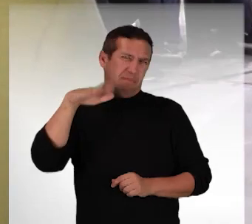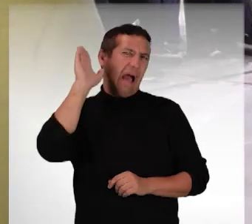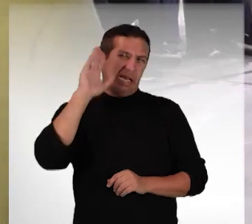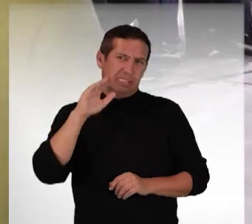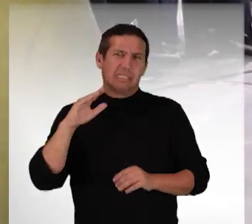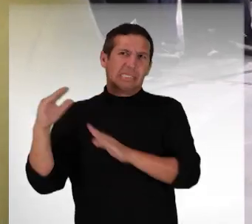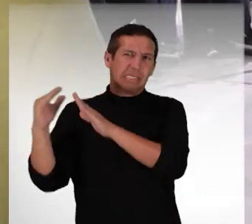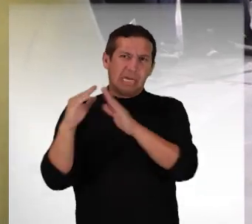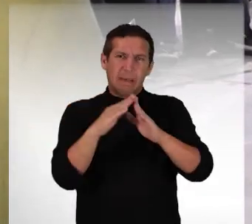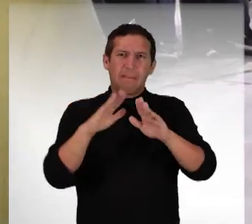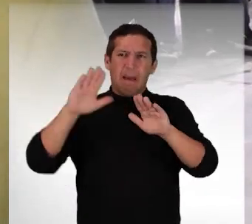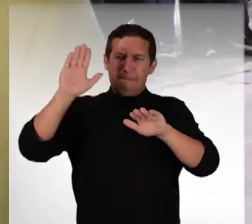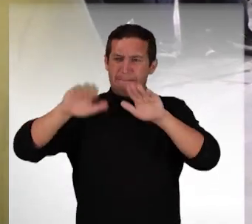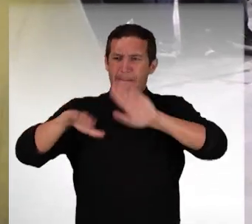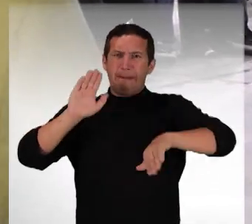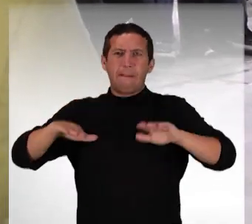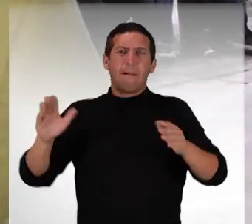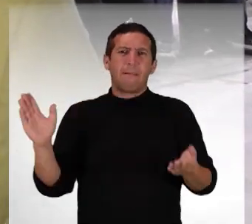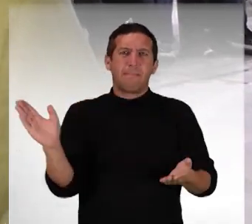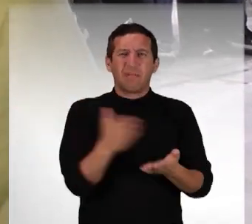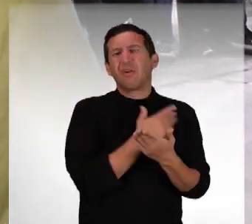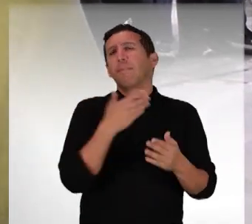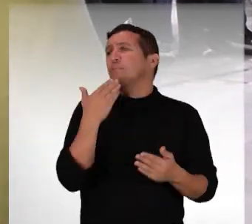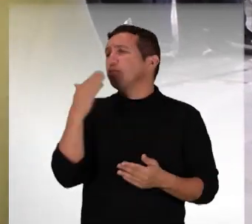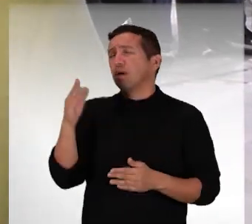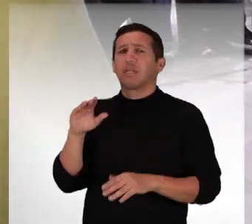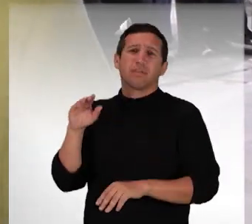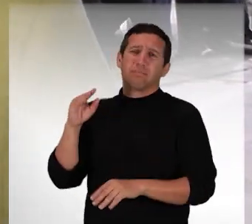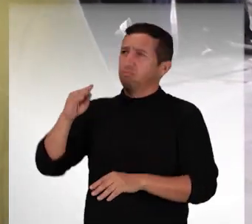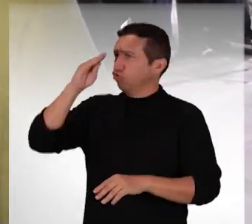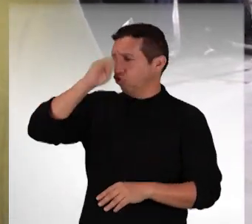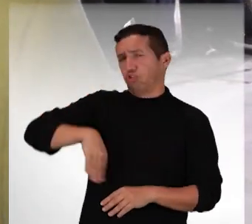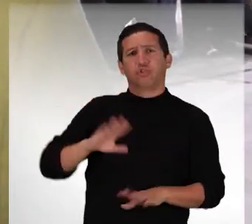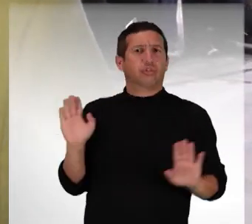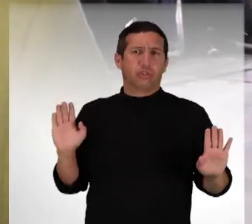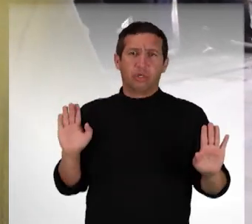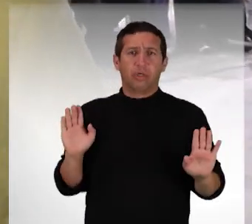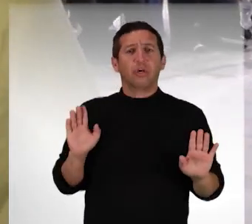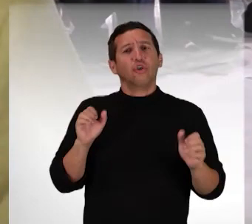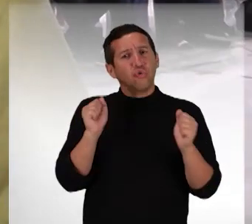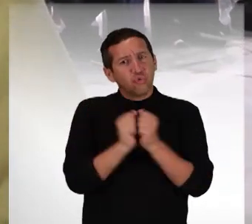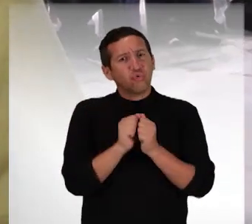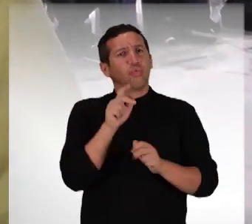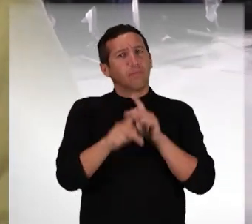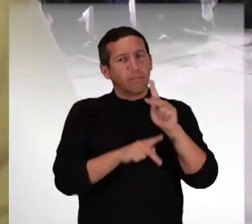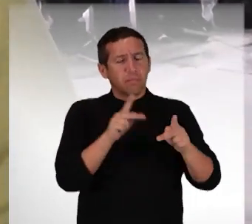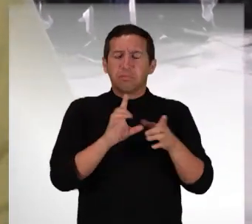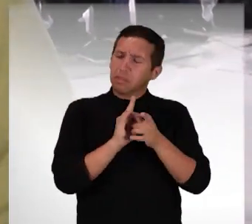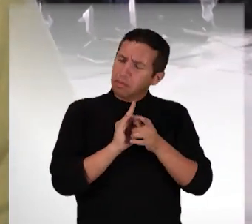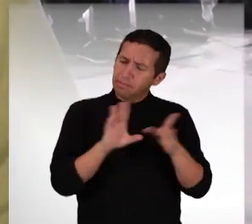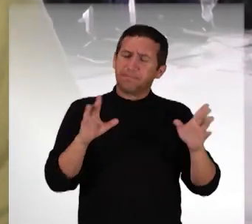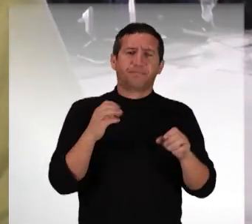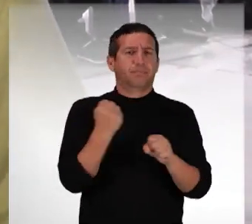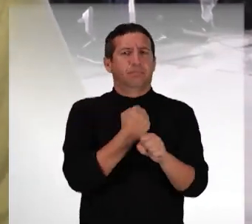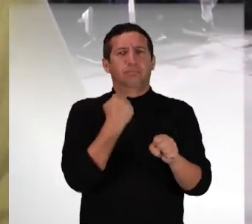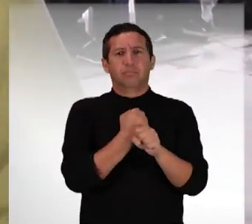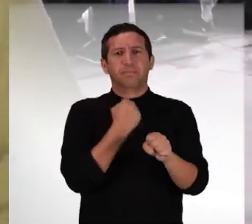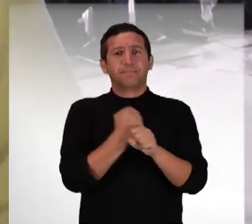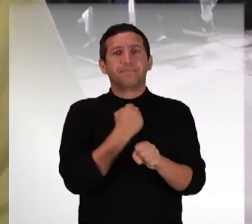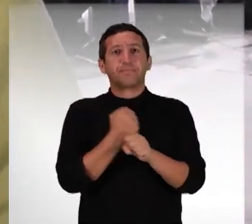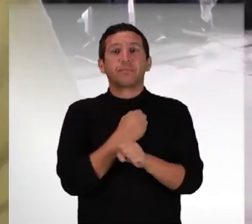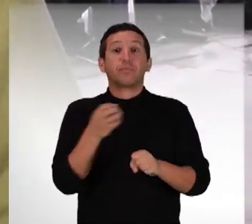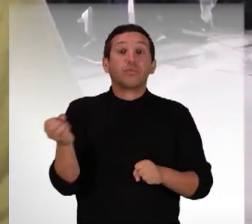Estado entra com um pedido para desistir do processo e pretende, com a população, construir